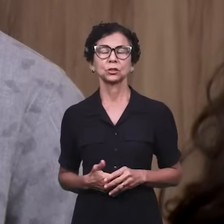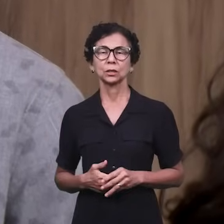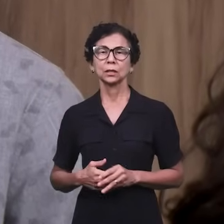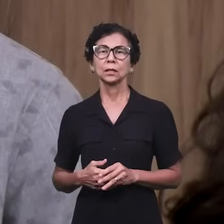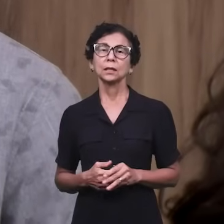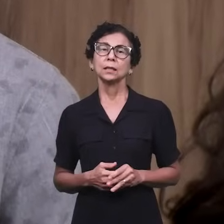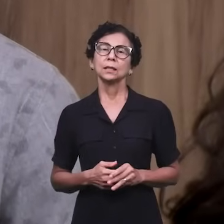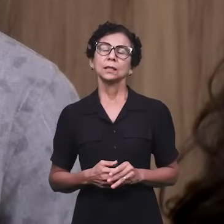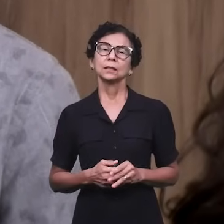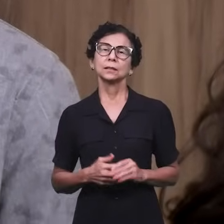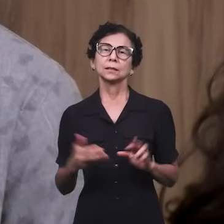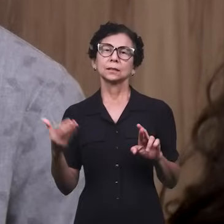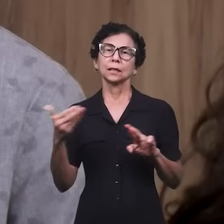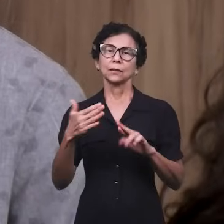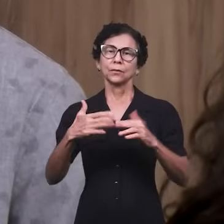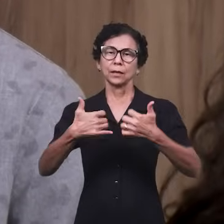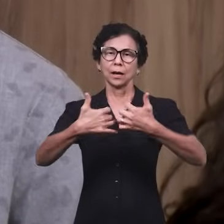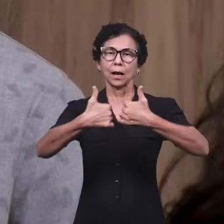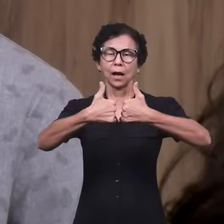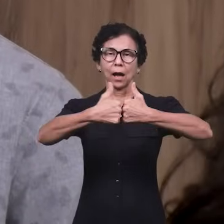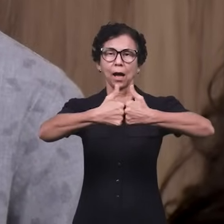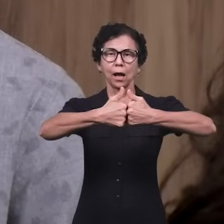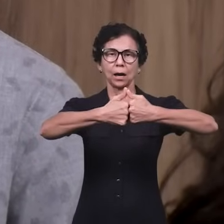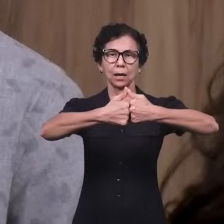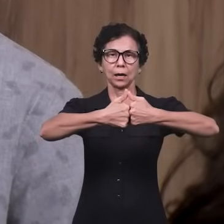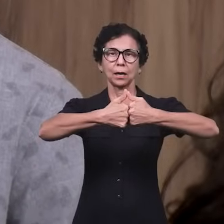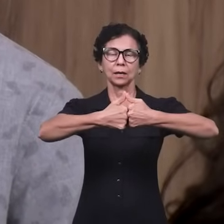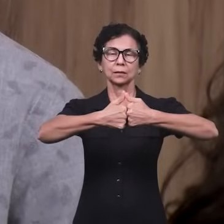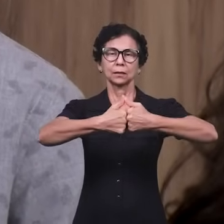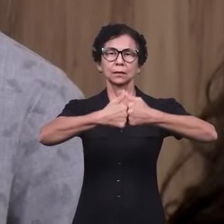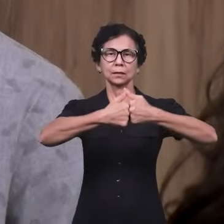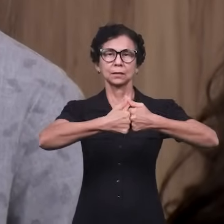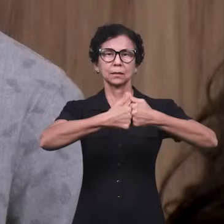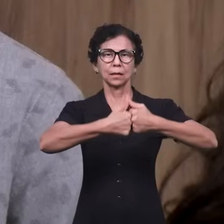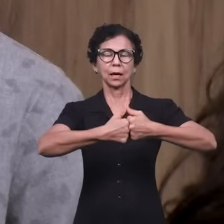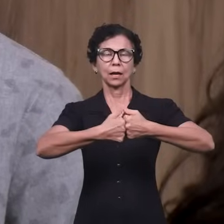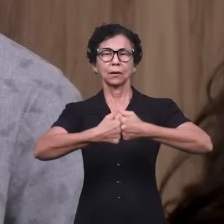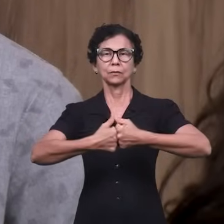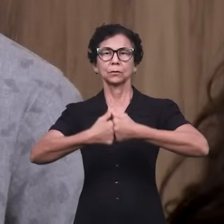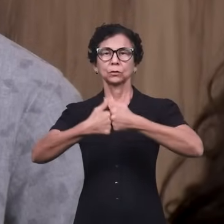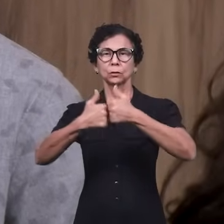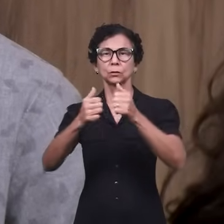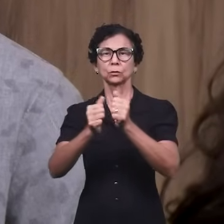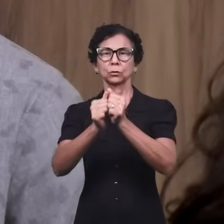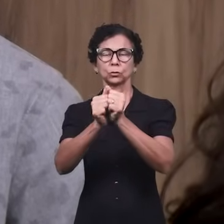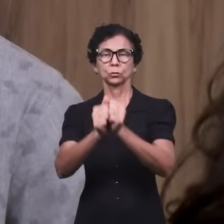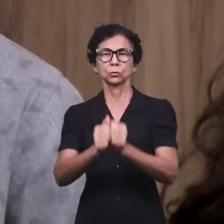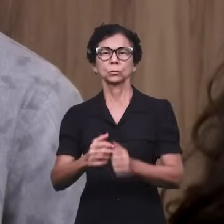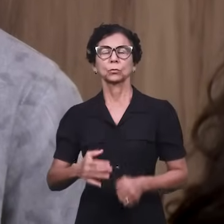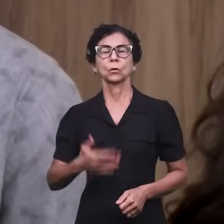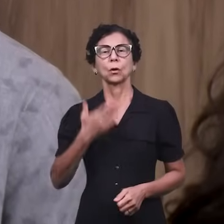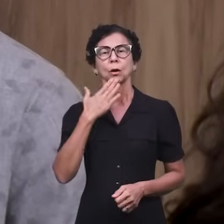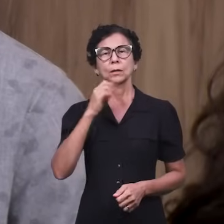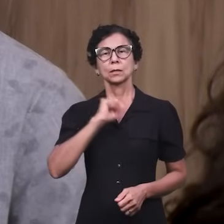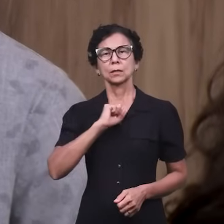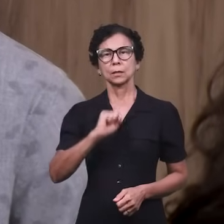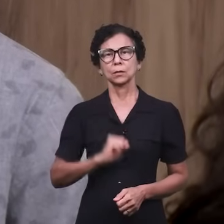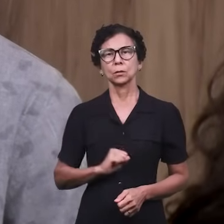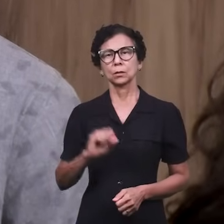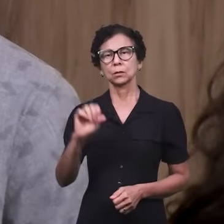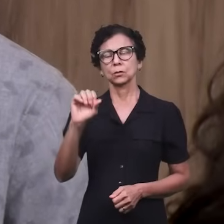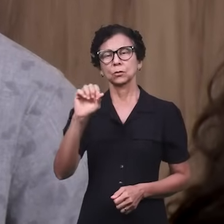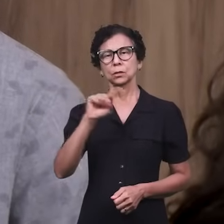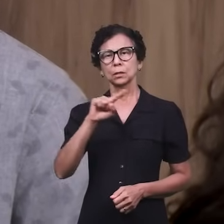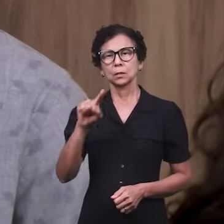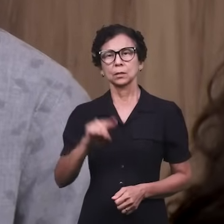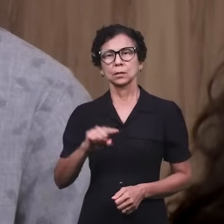Arca da Aliança que ela estava presente eh com o sacerdote zadoc onde nessa